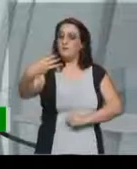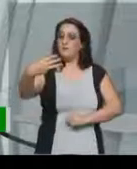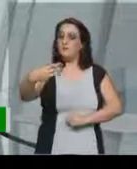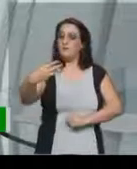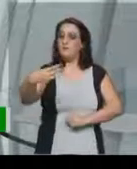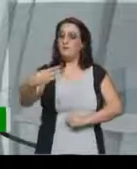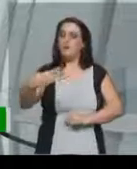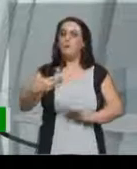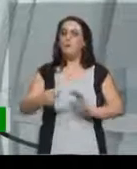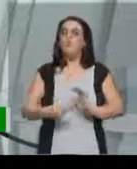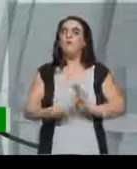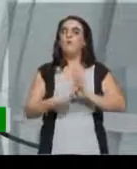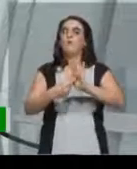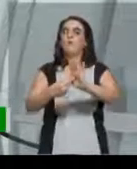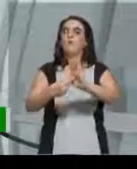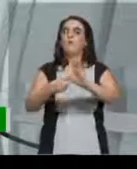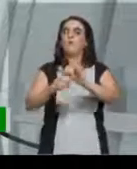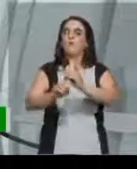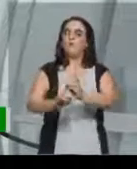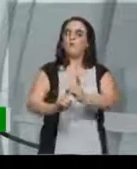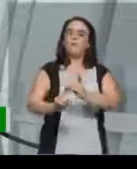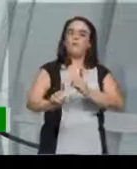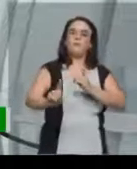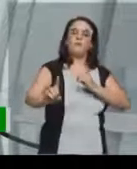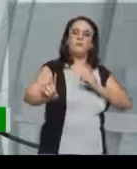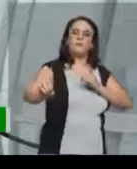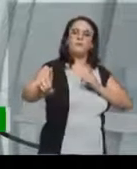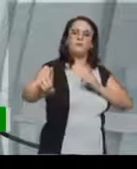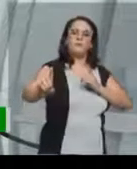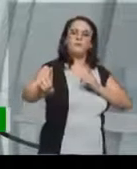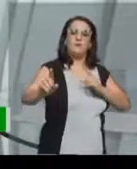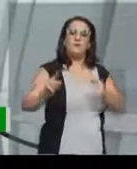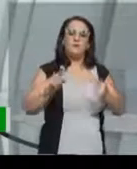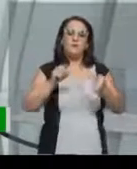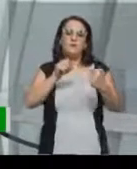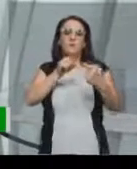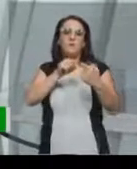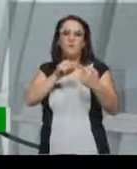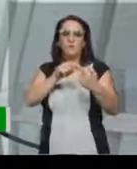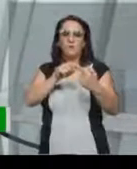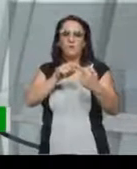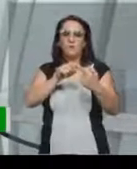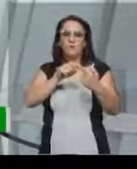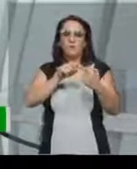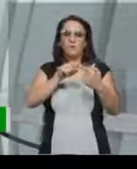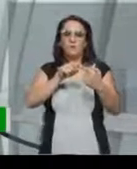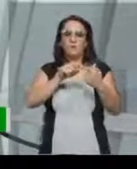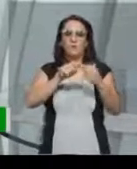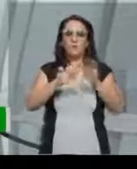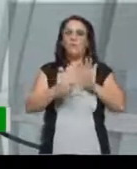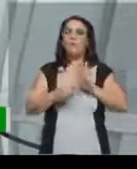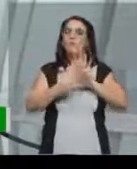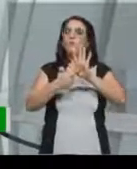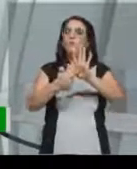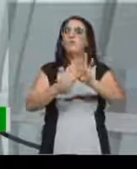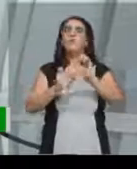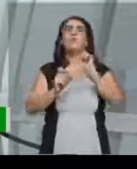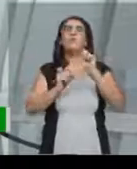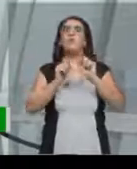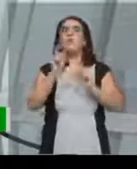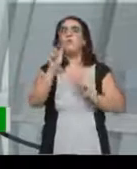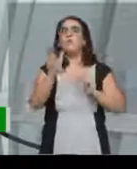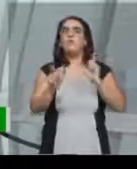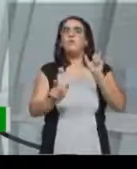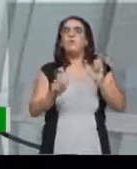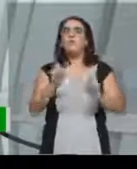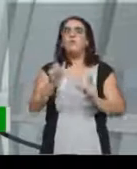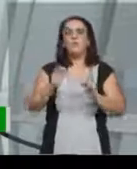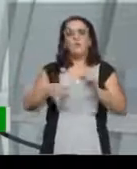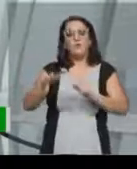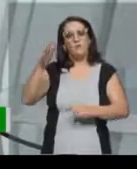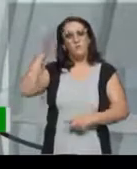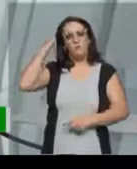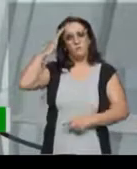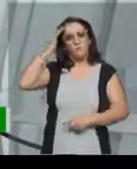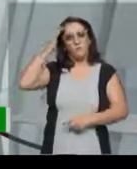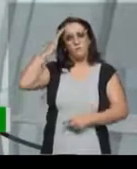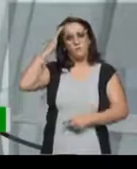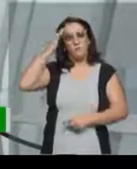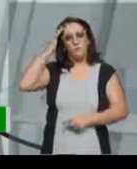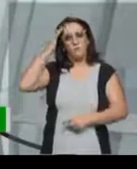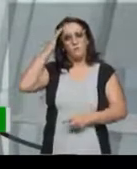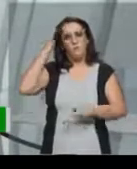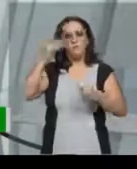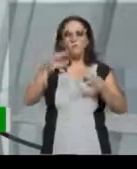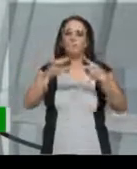traz esse distanciamento, traz essa objetividade, leva a que as pessoas entendam aquilo que está